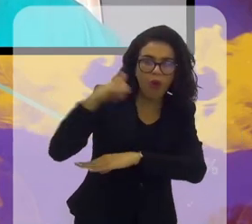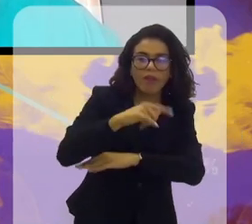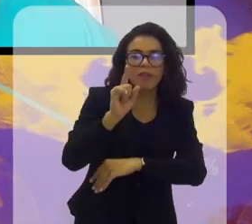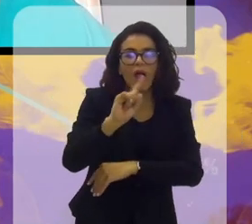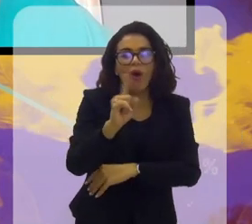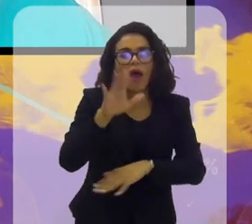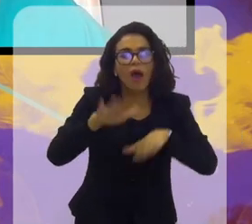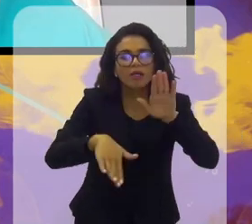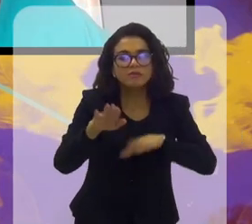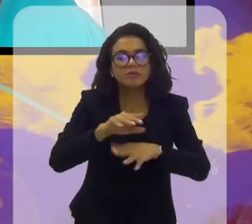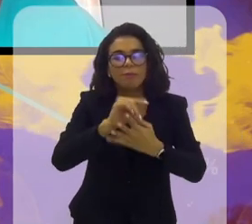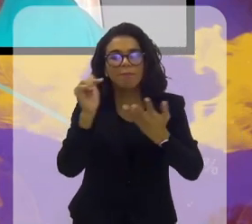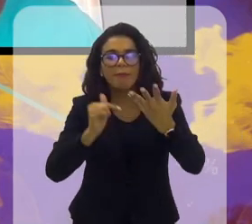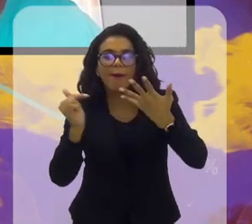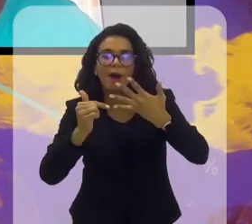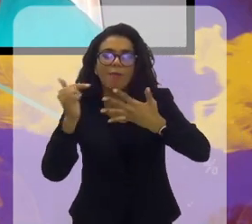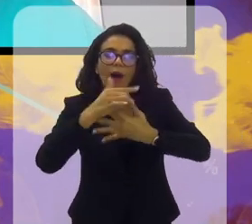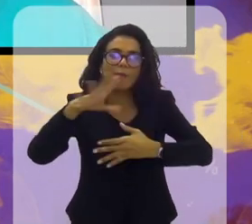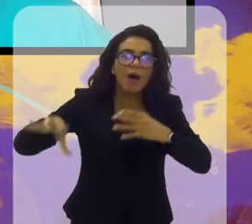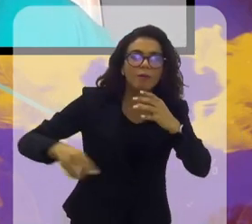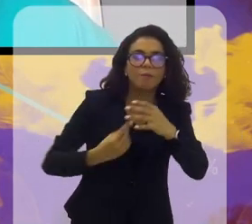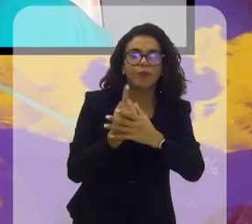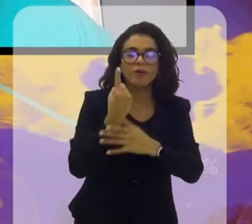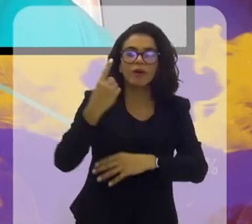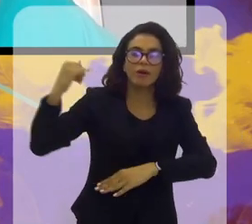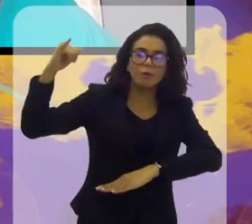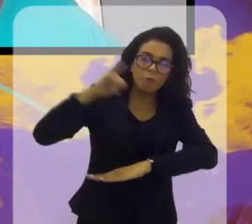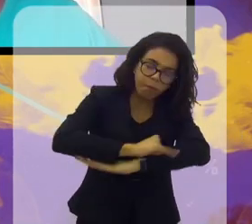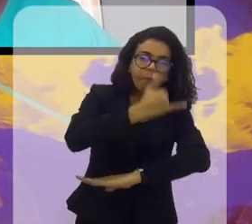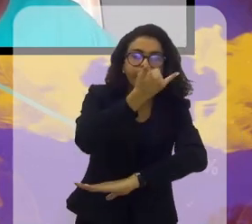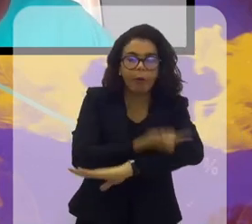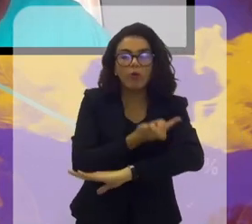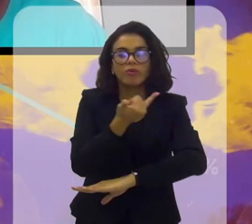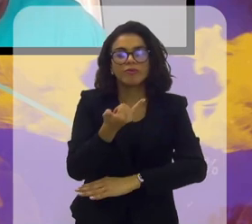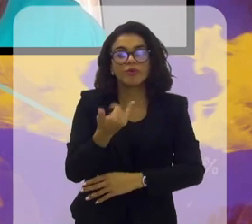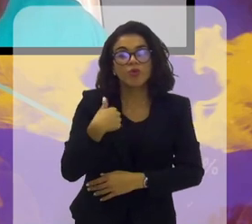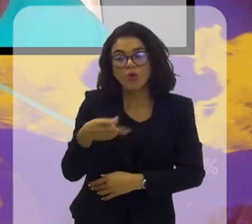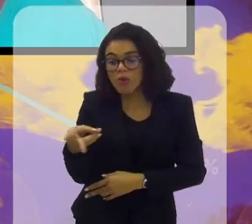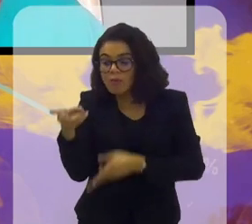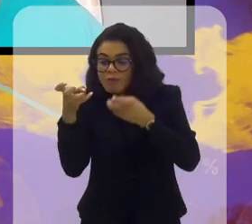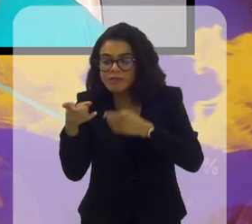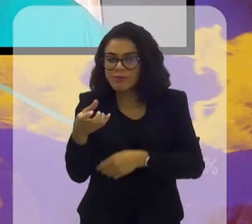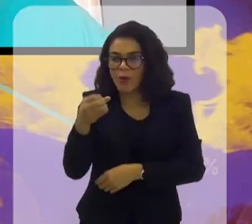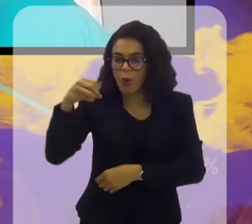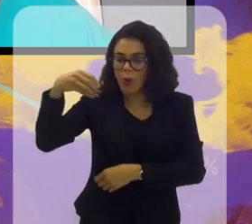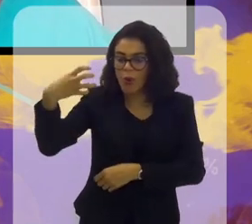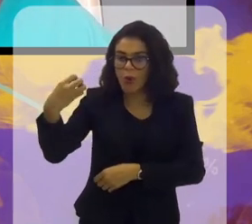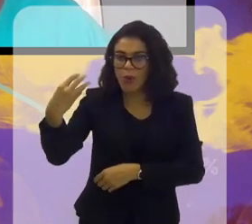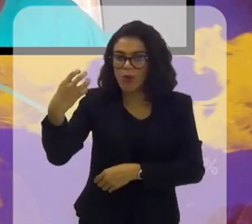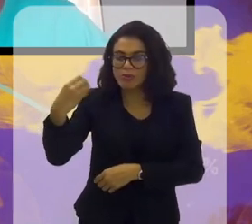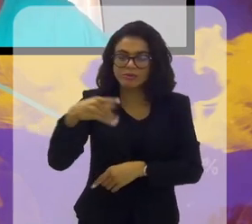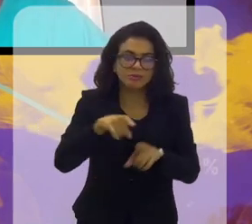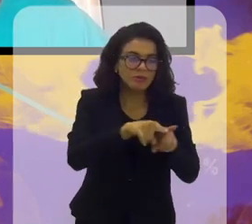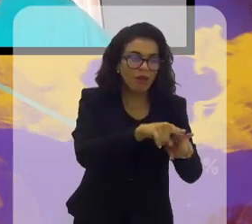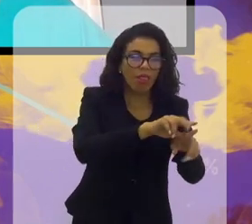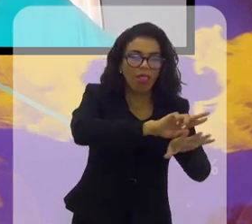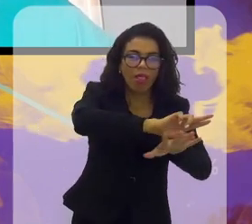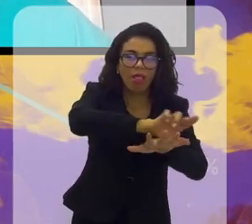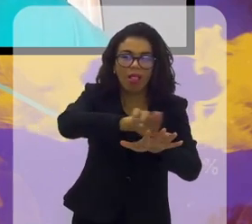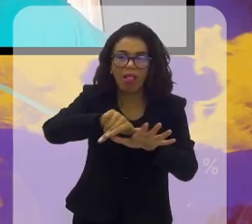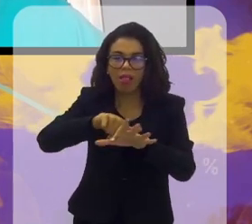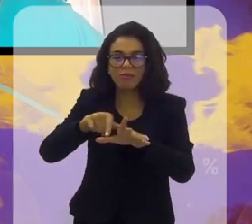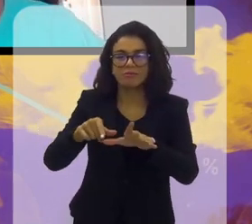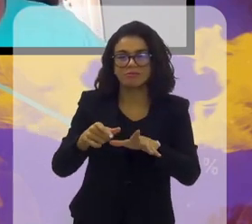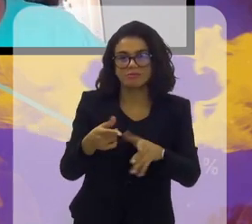O comandante que faz aquela volta antes de entrar no avião não fez a volta bem feita. Na hora que detectou, não olhou a luzinha. Quer dizer, houve